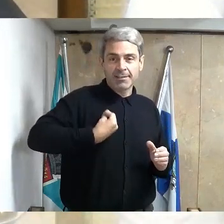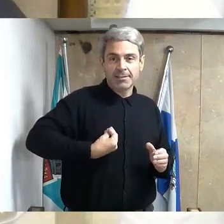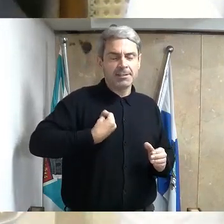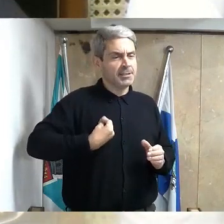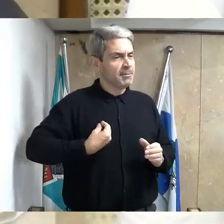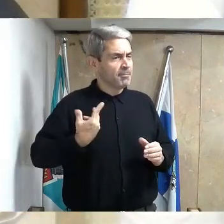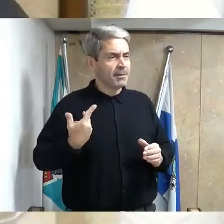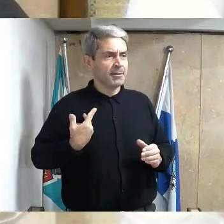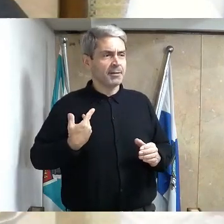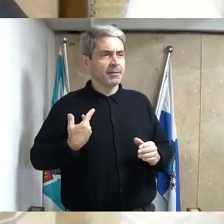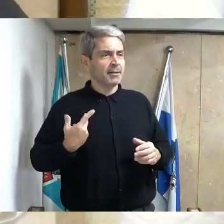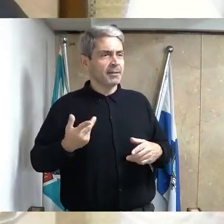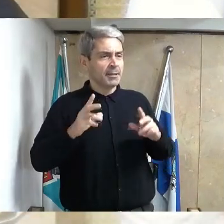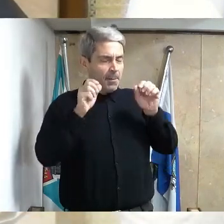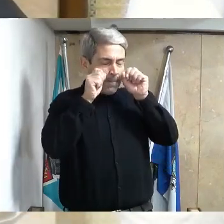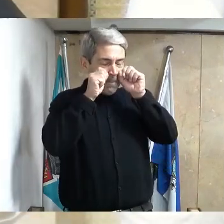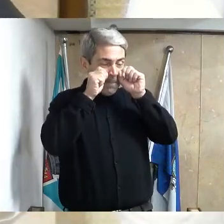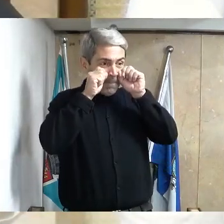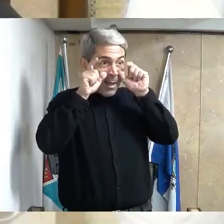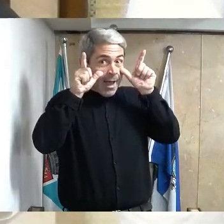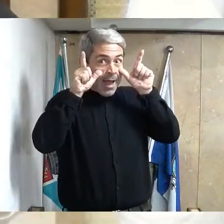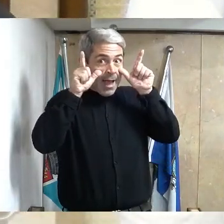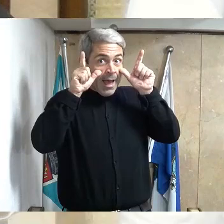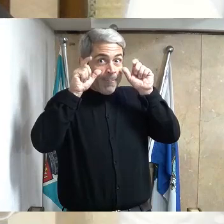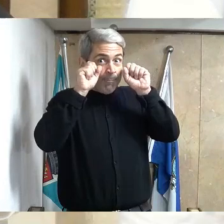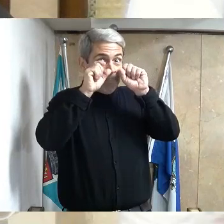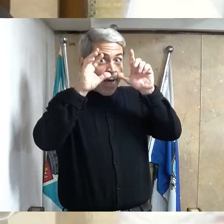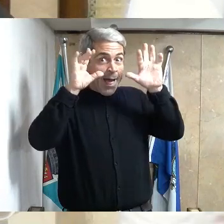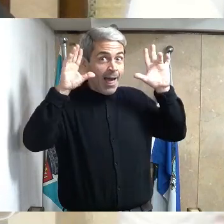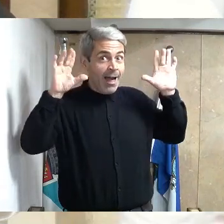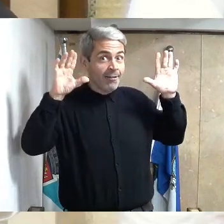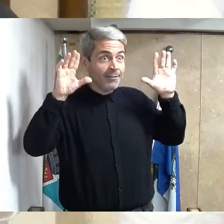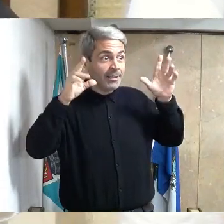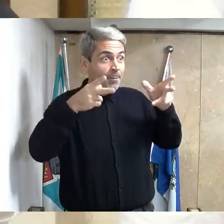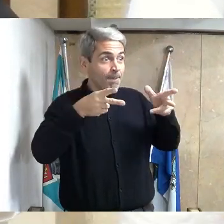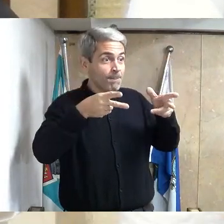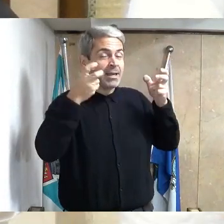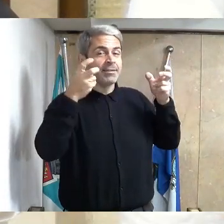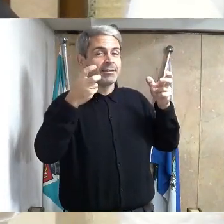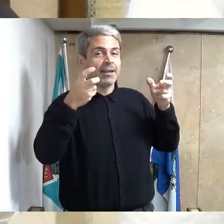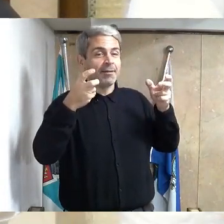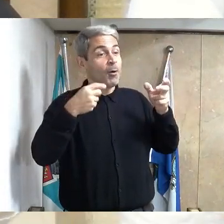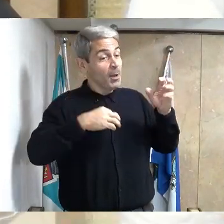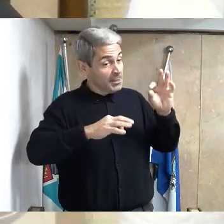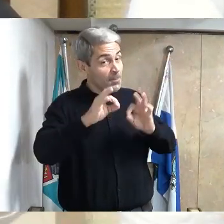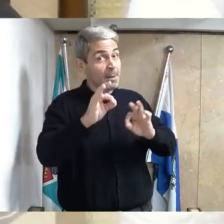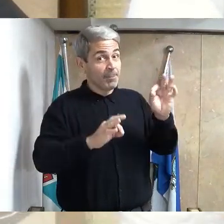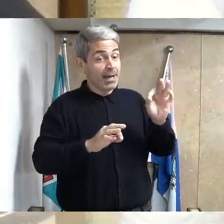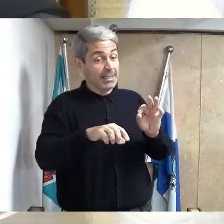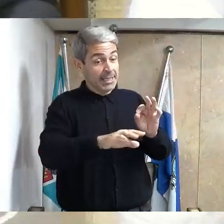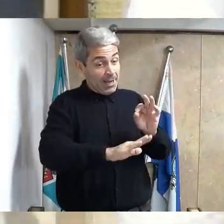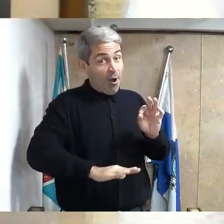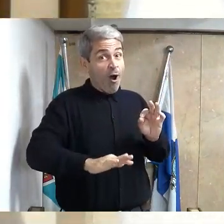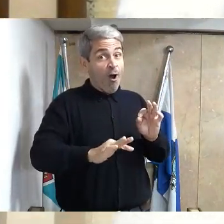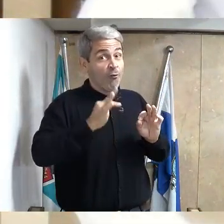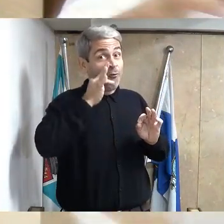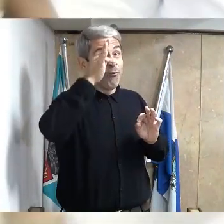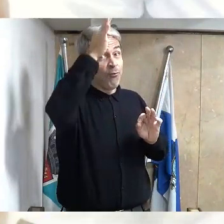você vê o brilho nos olhos dele. Tomás, que se prepare para esse grande político no futuro.